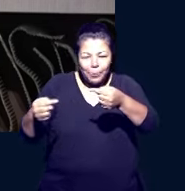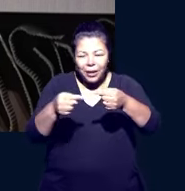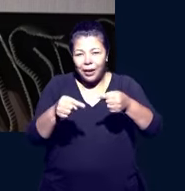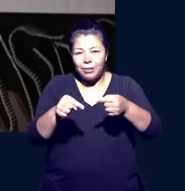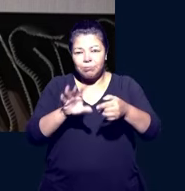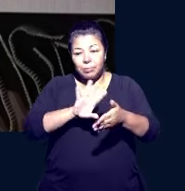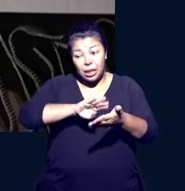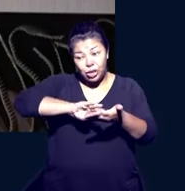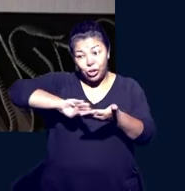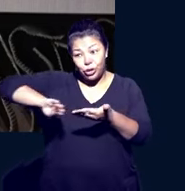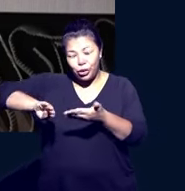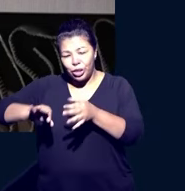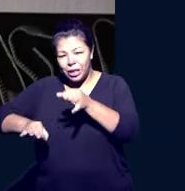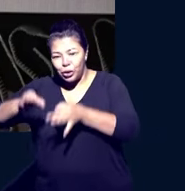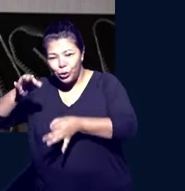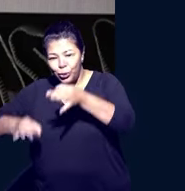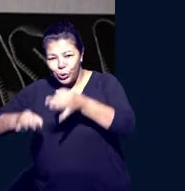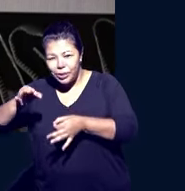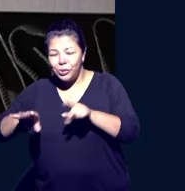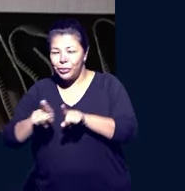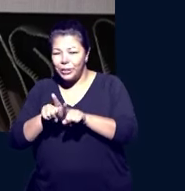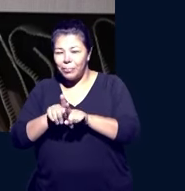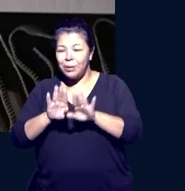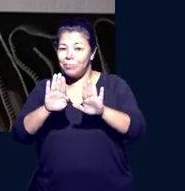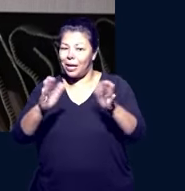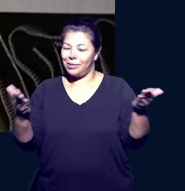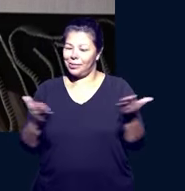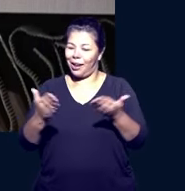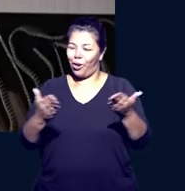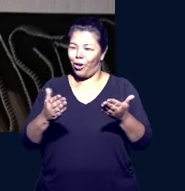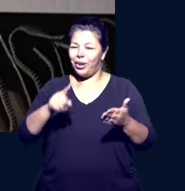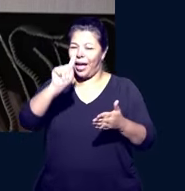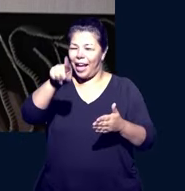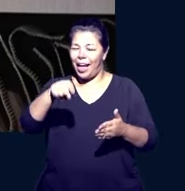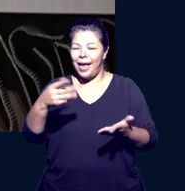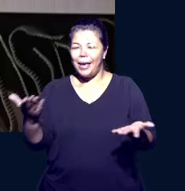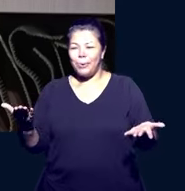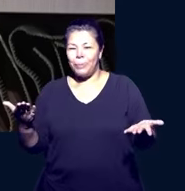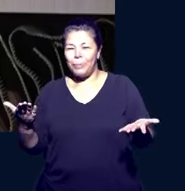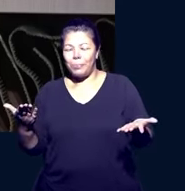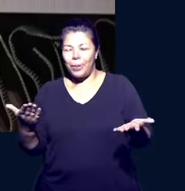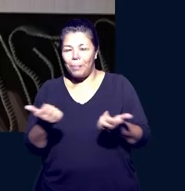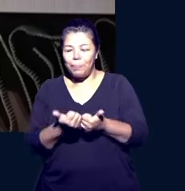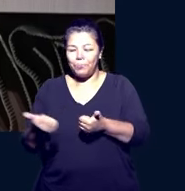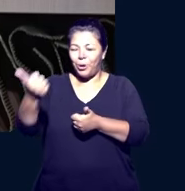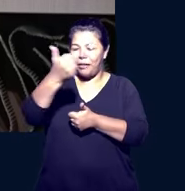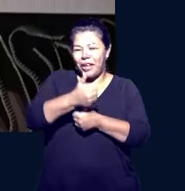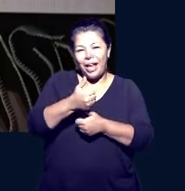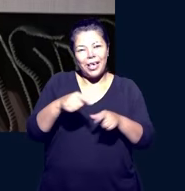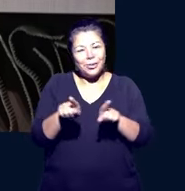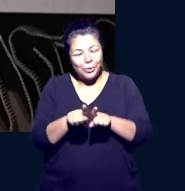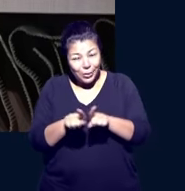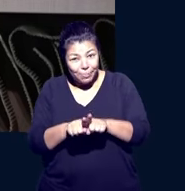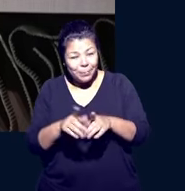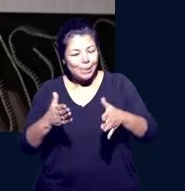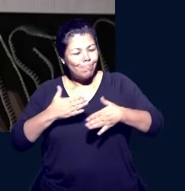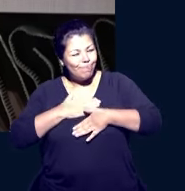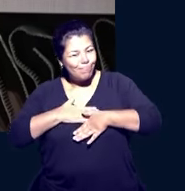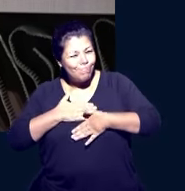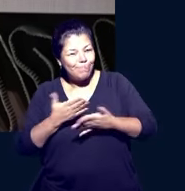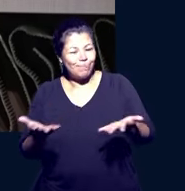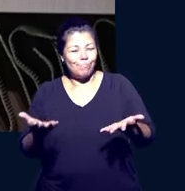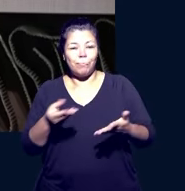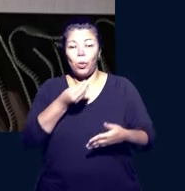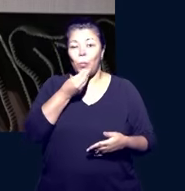jornal Agora eu acho que é um enorme privilégio do Brasil ter um um vento uma uma brisa